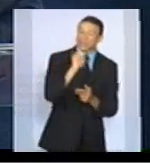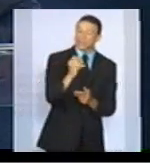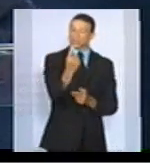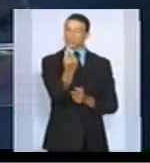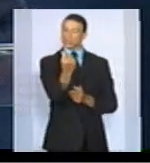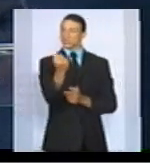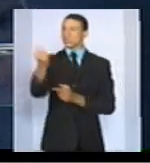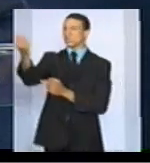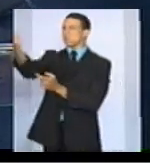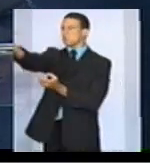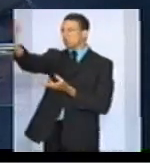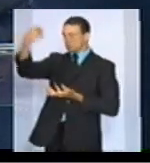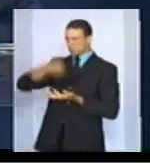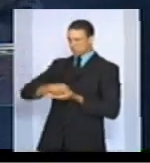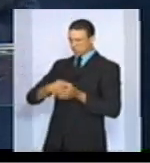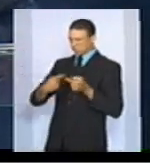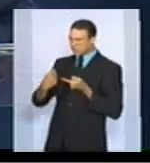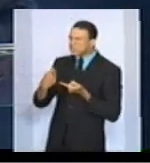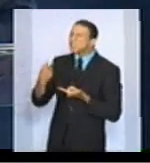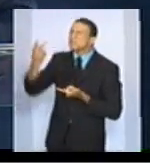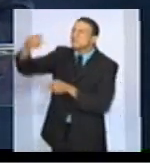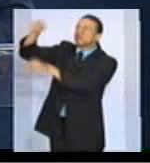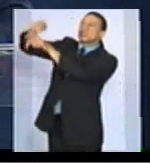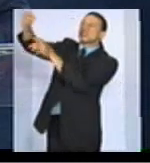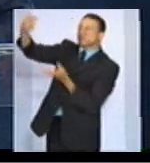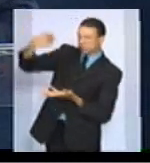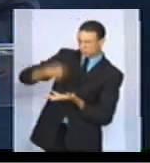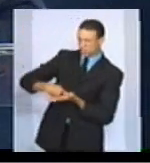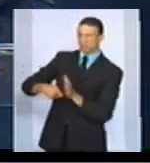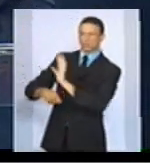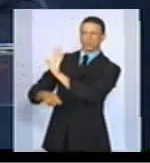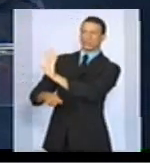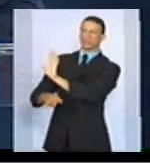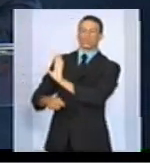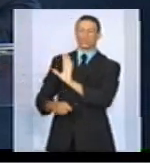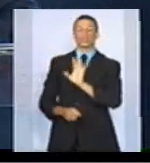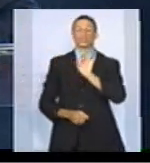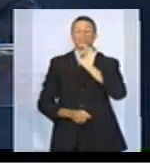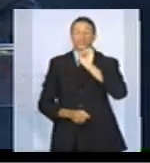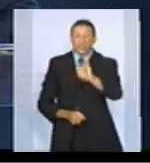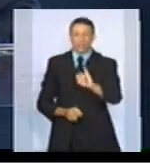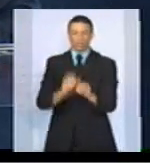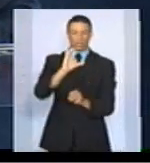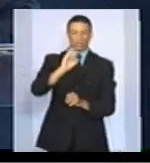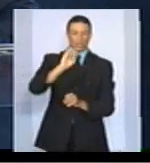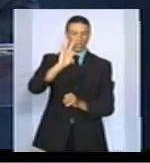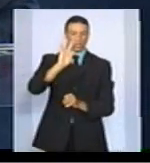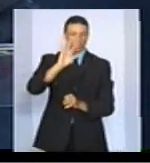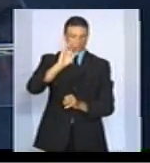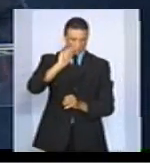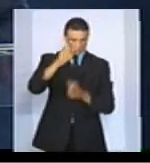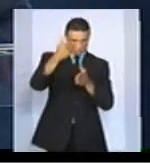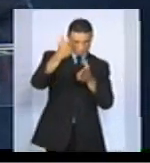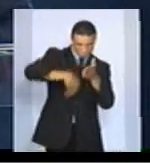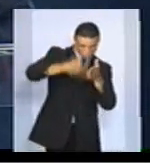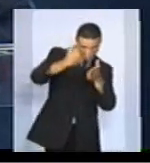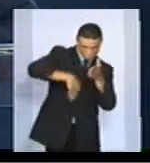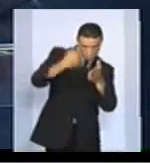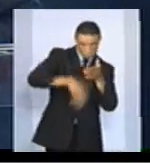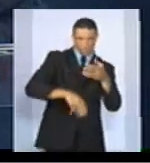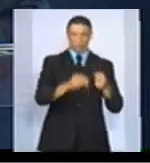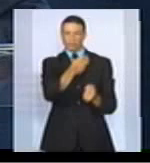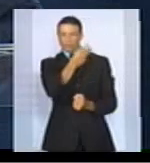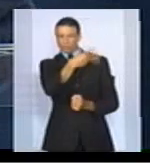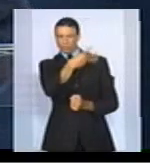esse produto não é brasileiro para cumprir as cotas se esses filmes estiverem com seus direitos pré comercializados com